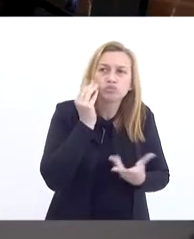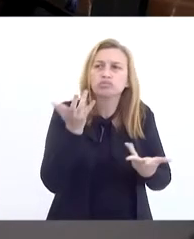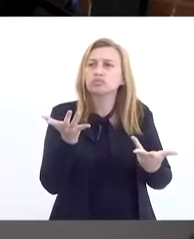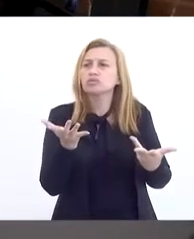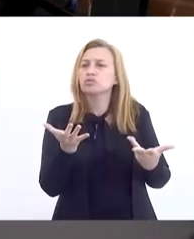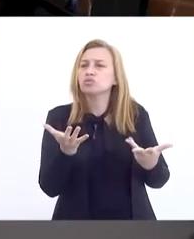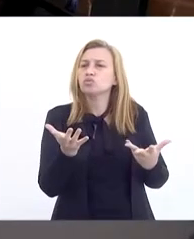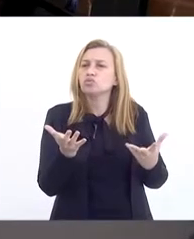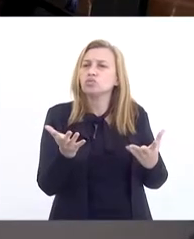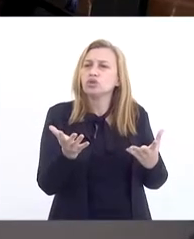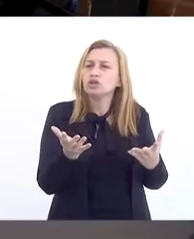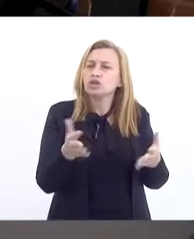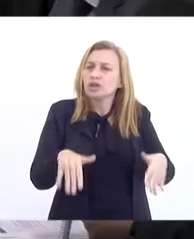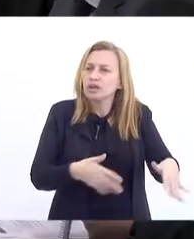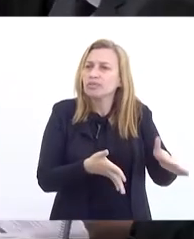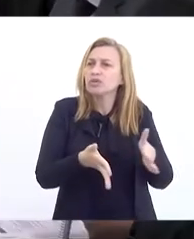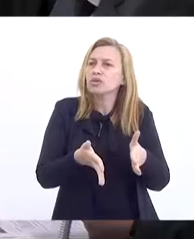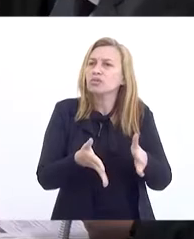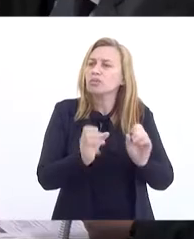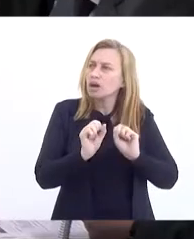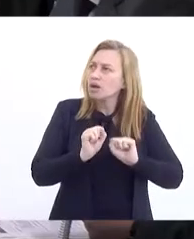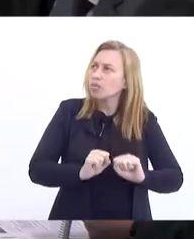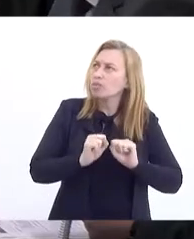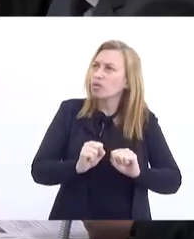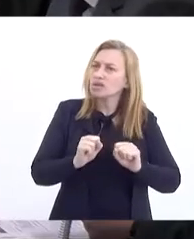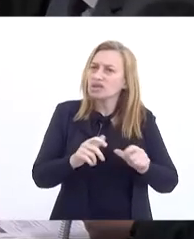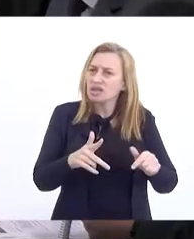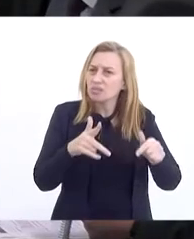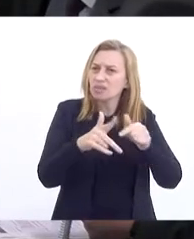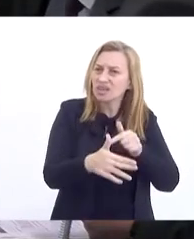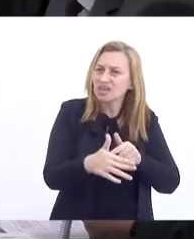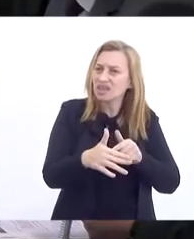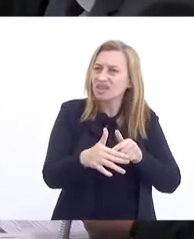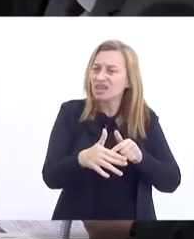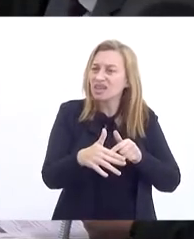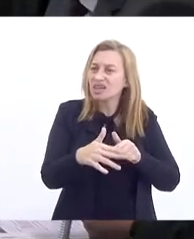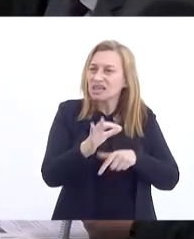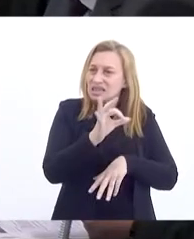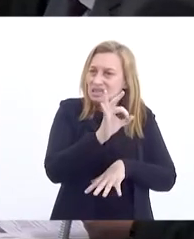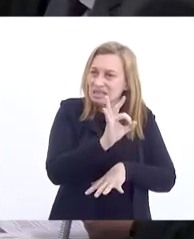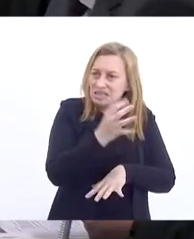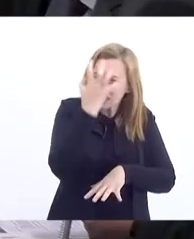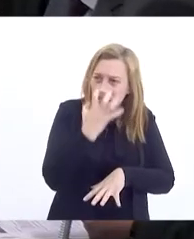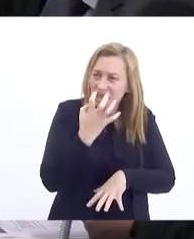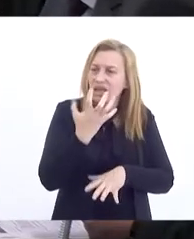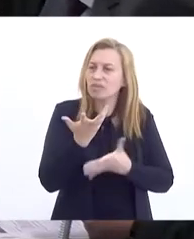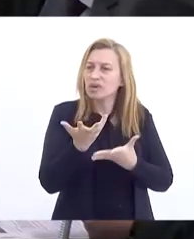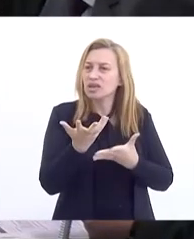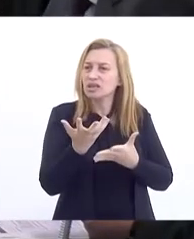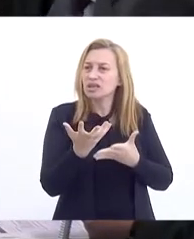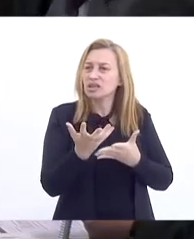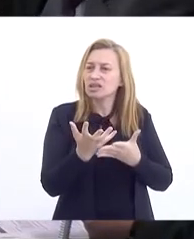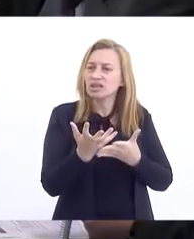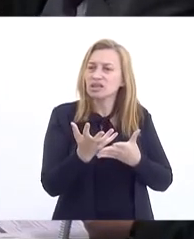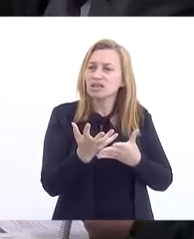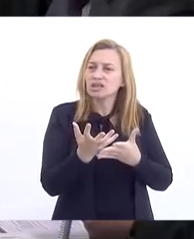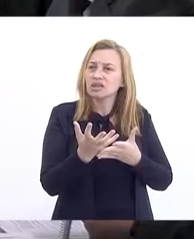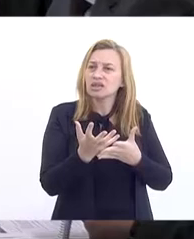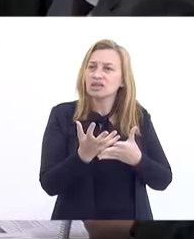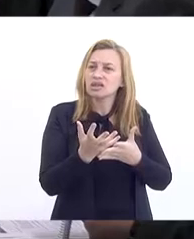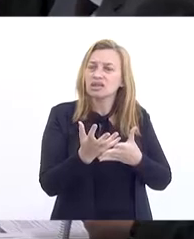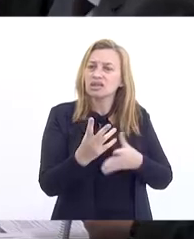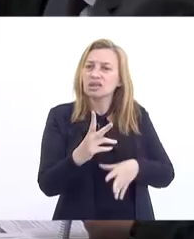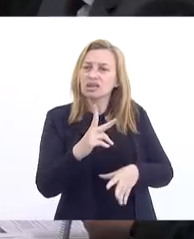uma lacuna aí para que a gente possa intervir tão gravemente na propriedade, na iniciativa